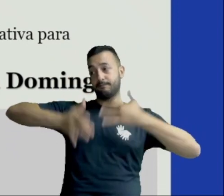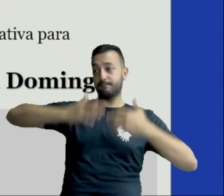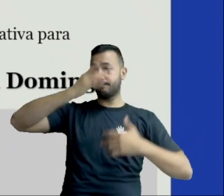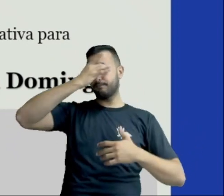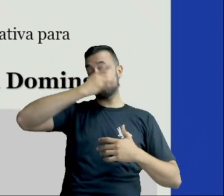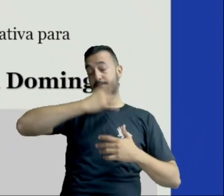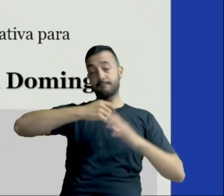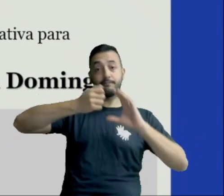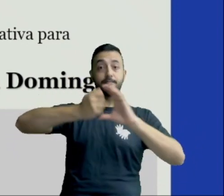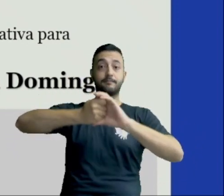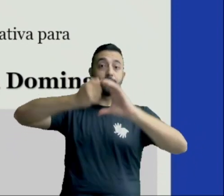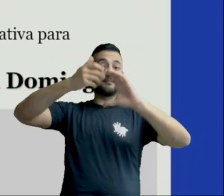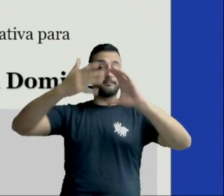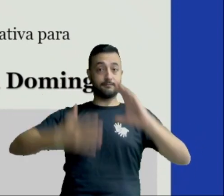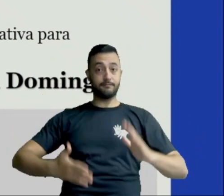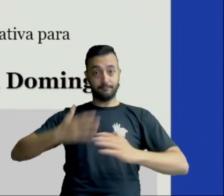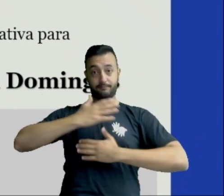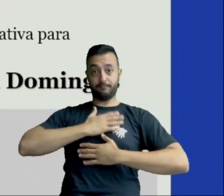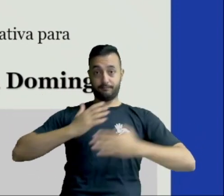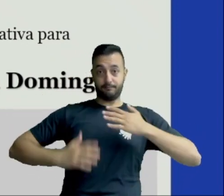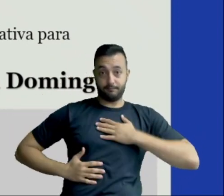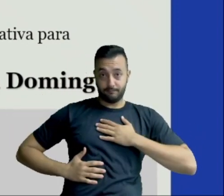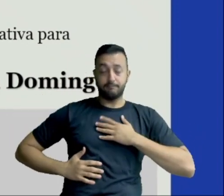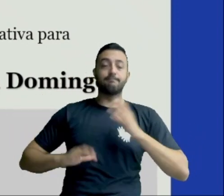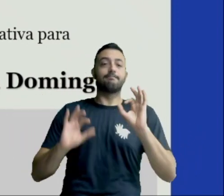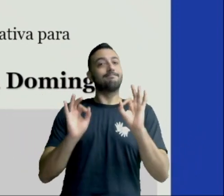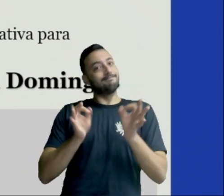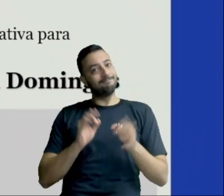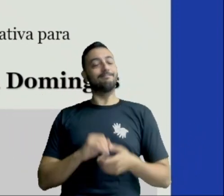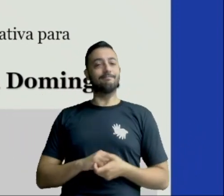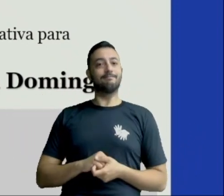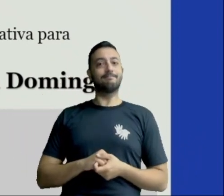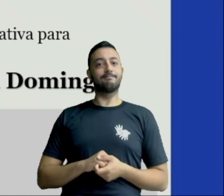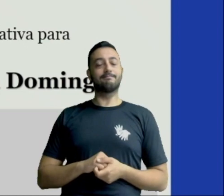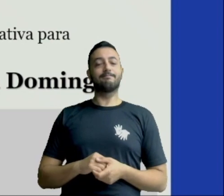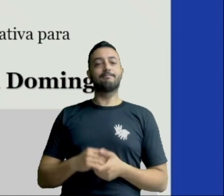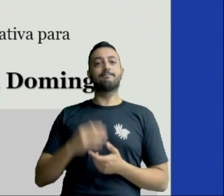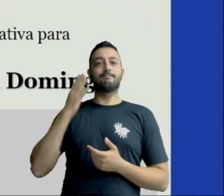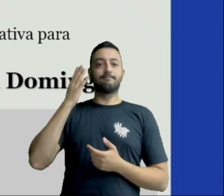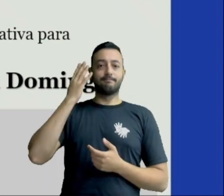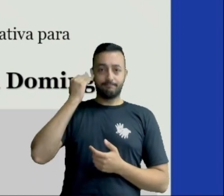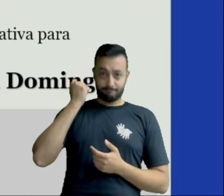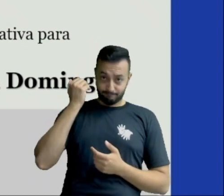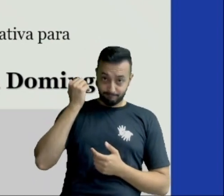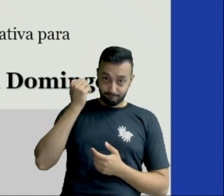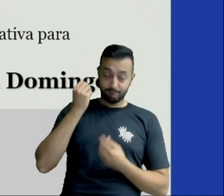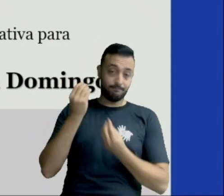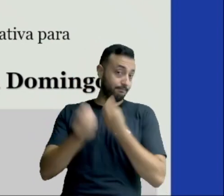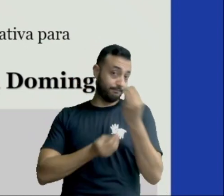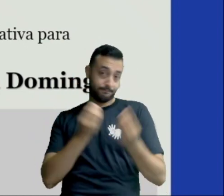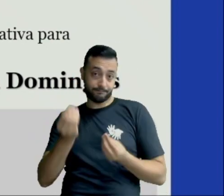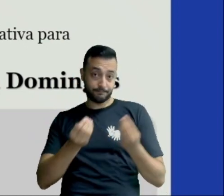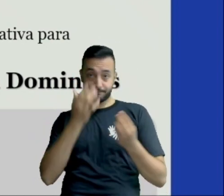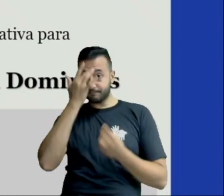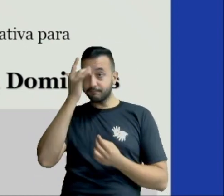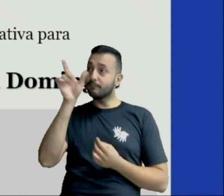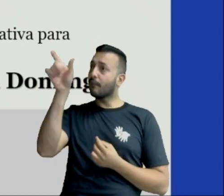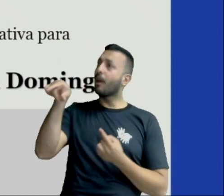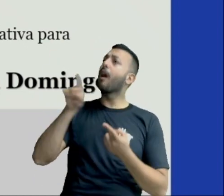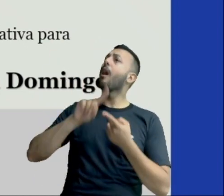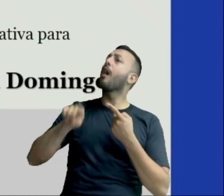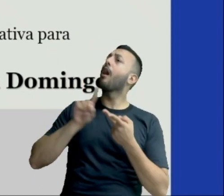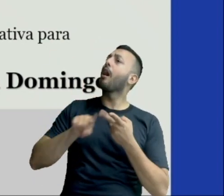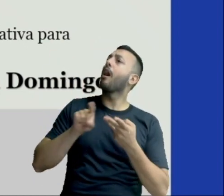e características físicas. É isso mesmo, amores. Vamos saber um pouquinho como descrever as